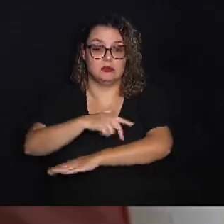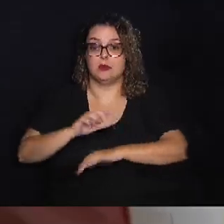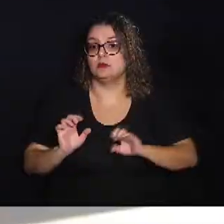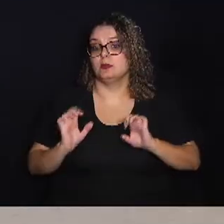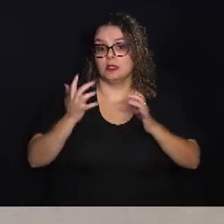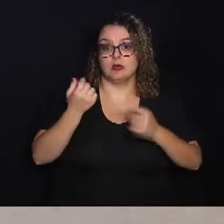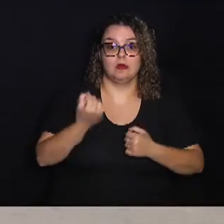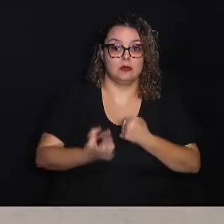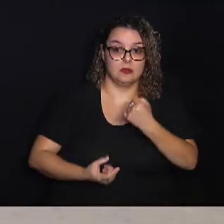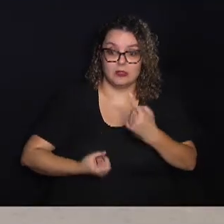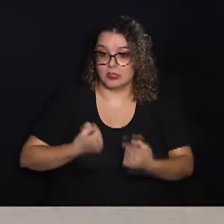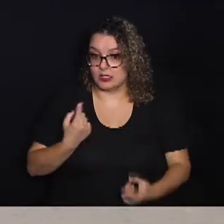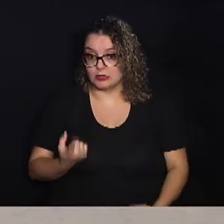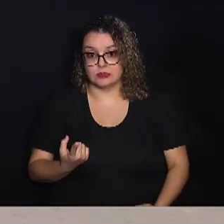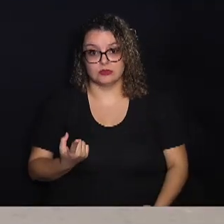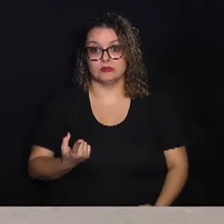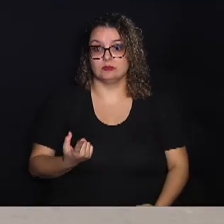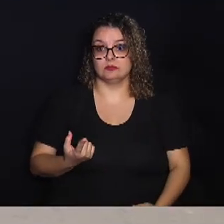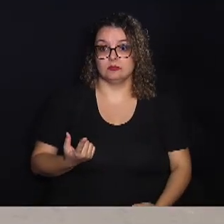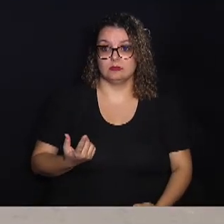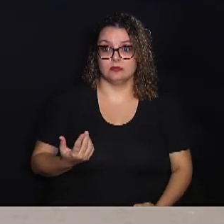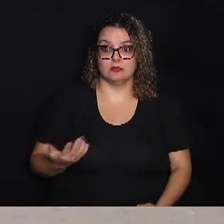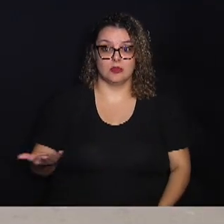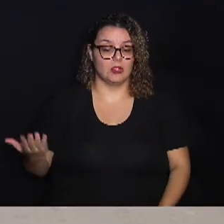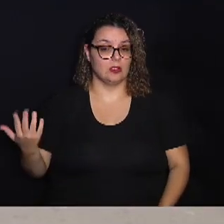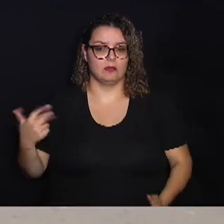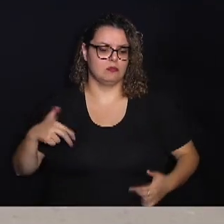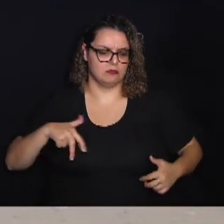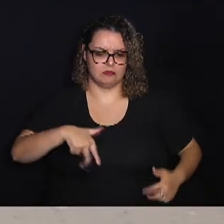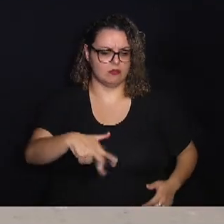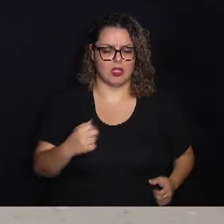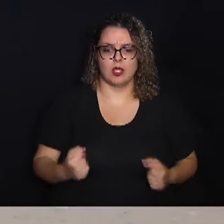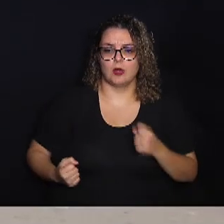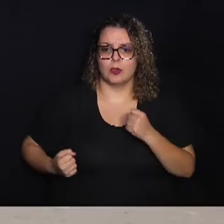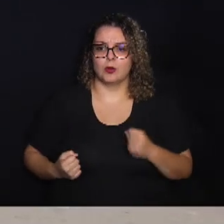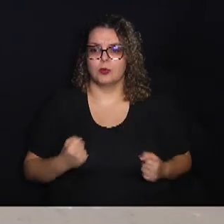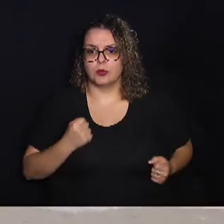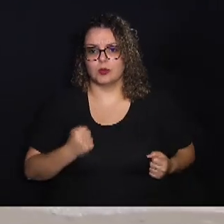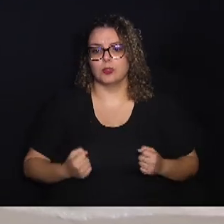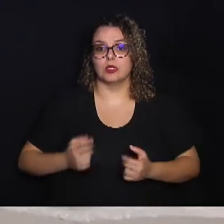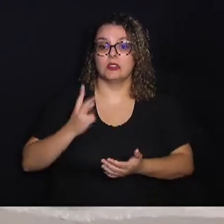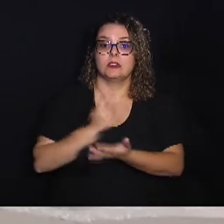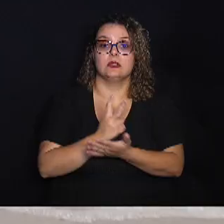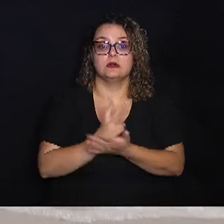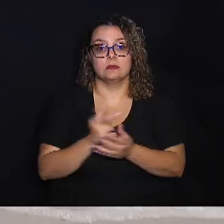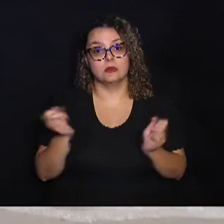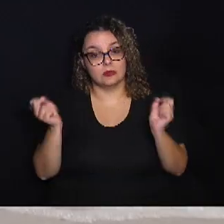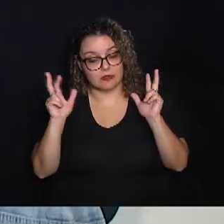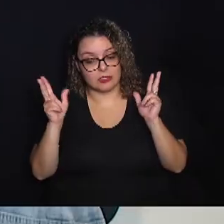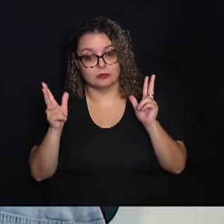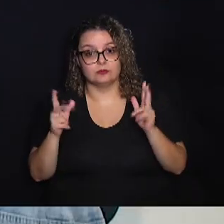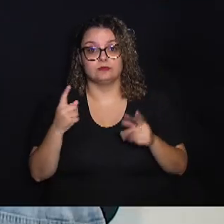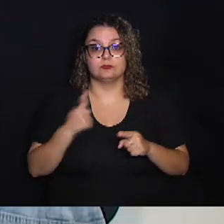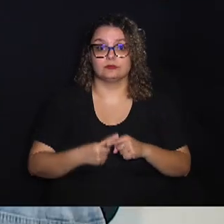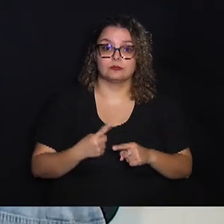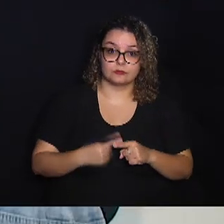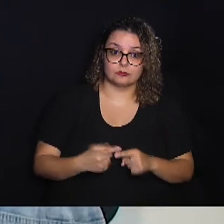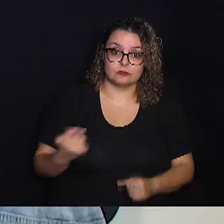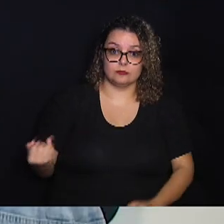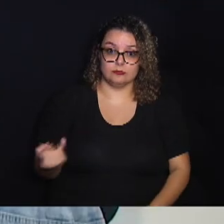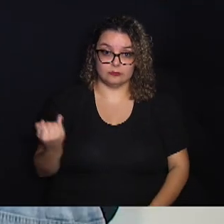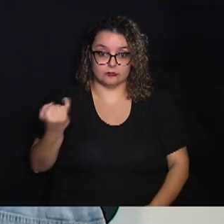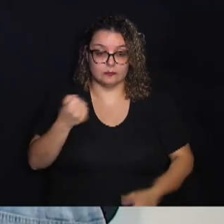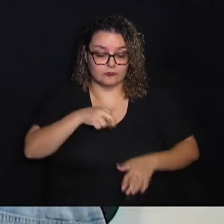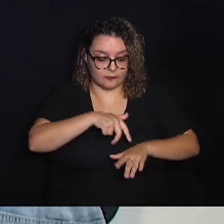evento, ou sair simplesmente, fazer uma caminhada e tudo mais, a gente vai alertando, porque a importância do